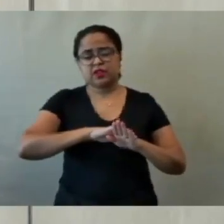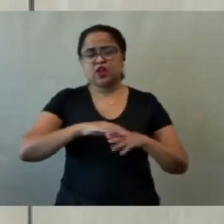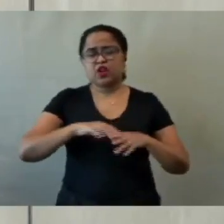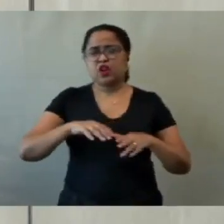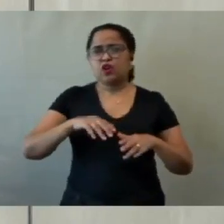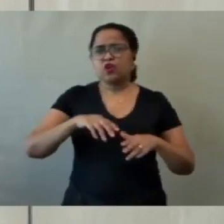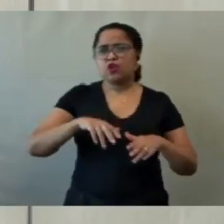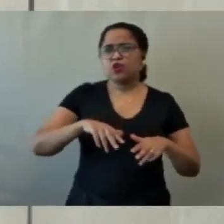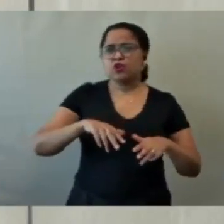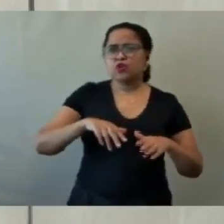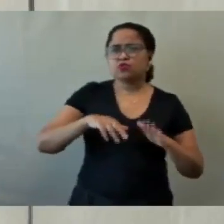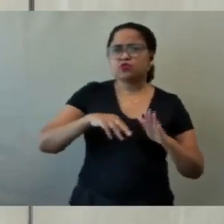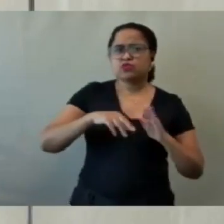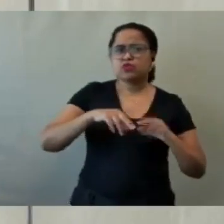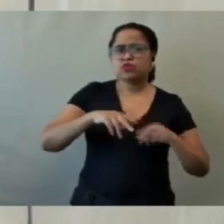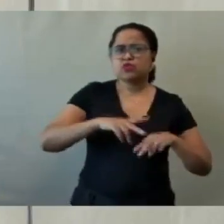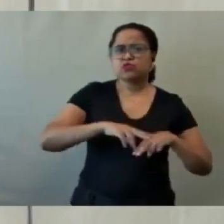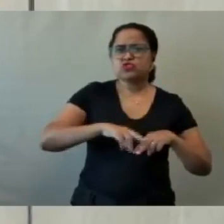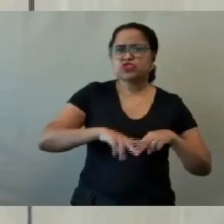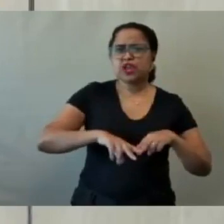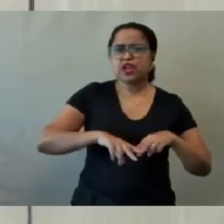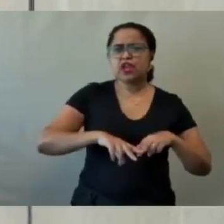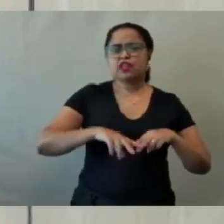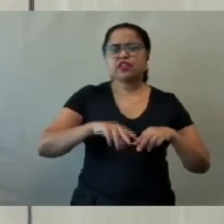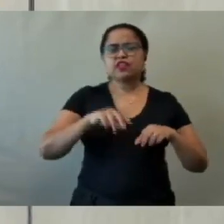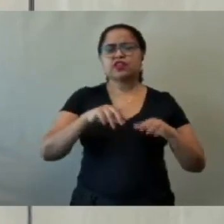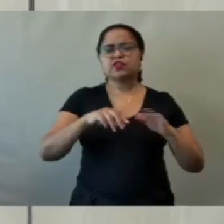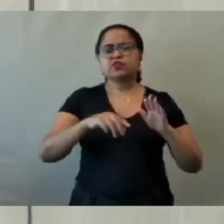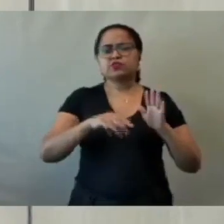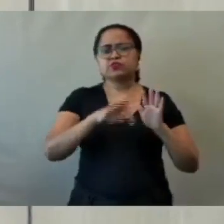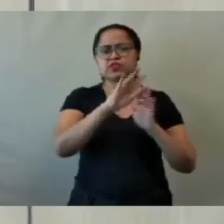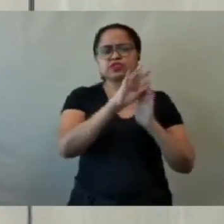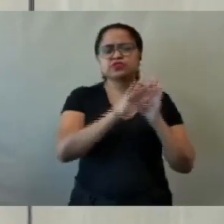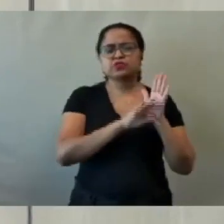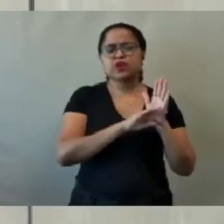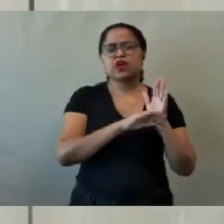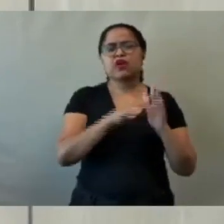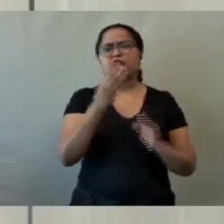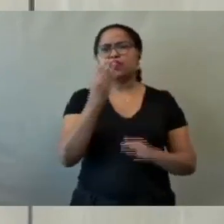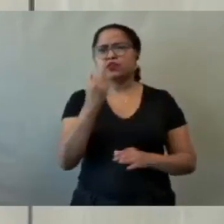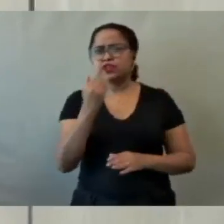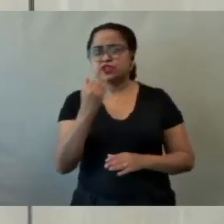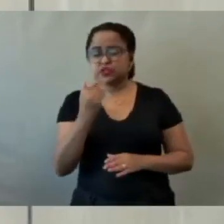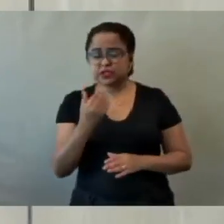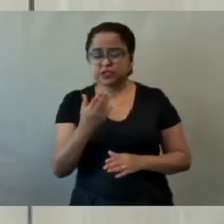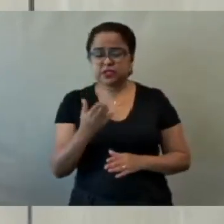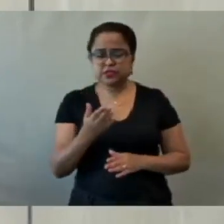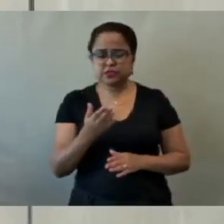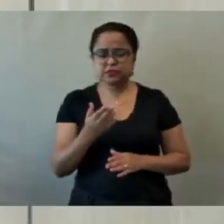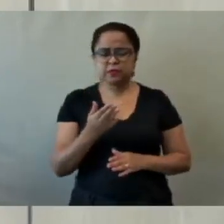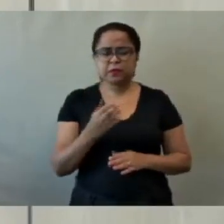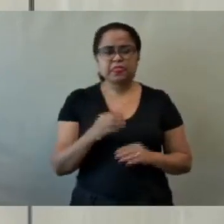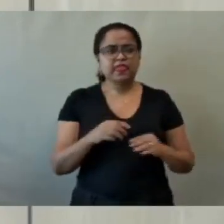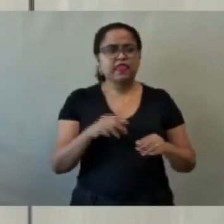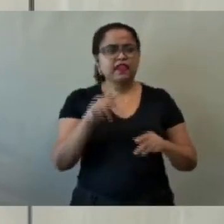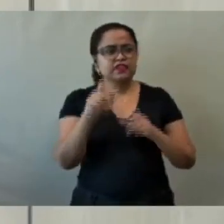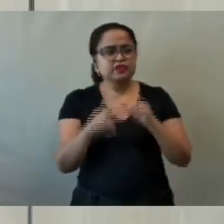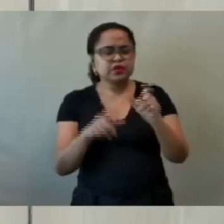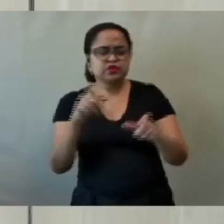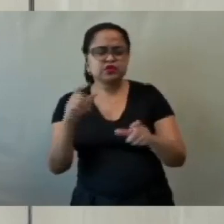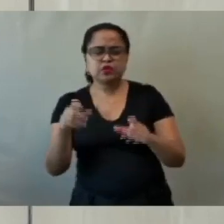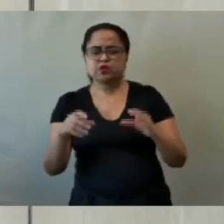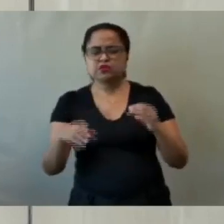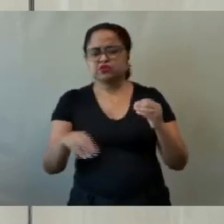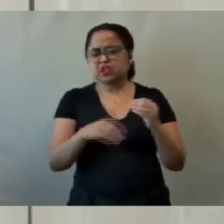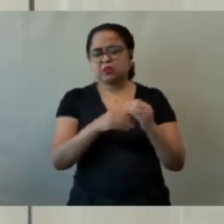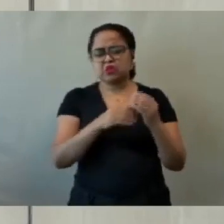né? De tanta gênero alimentício, né? Tanta preocupação, que as pessoas não se atinham muito ao conteúdo, que é